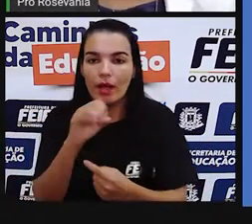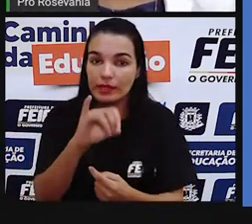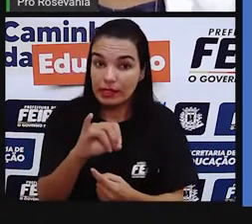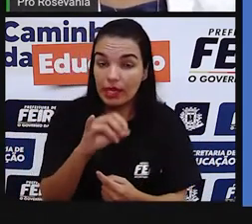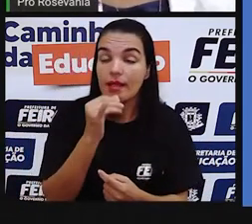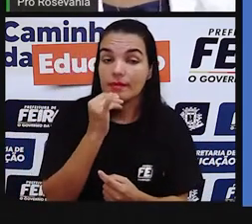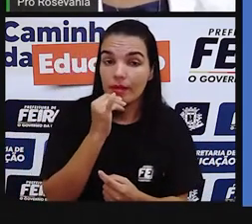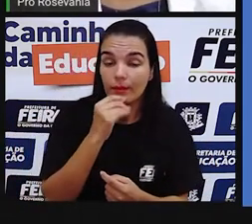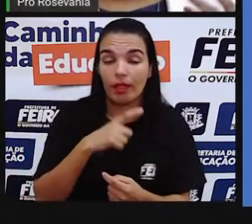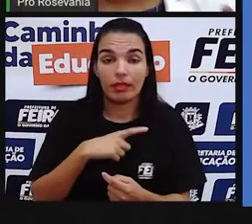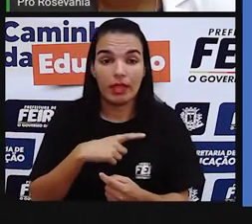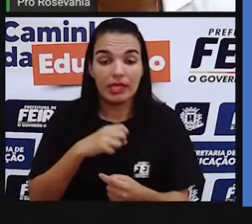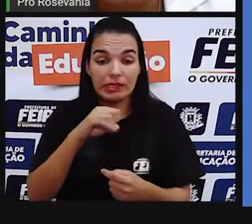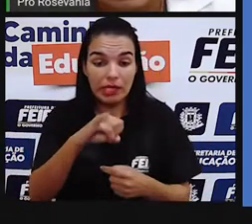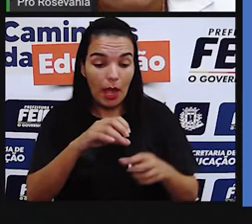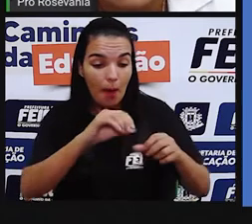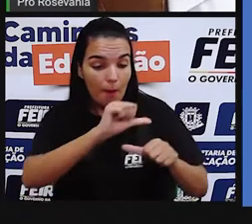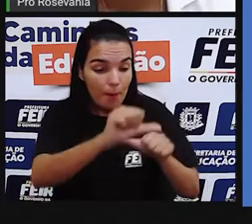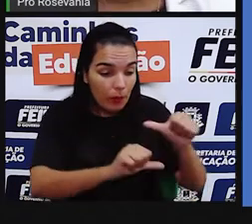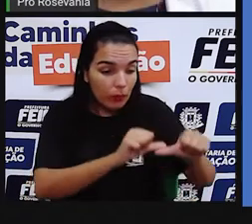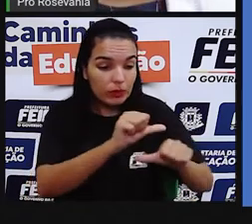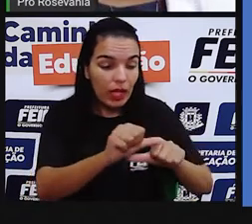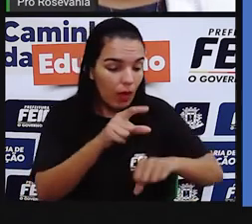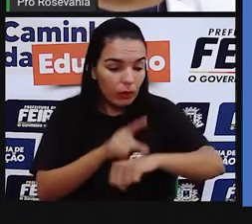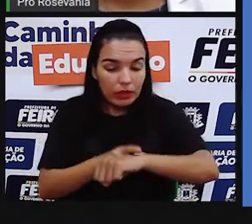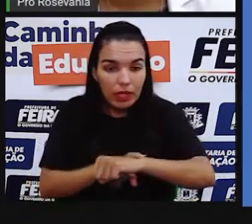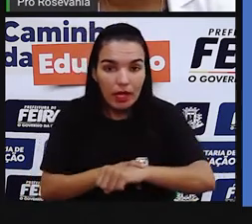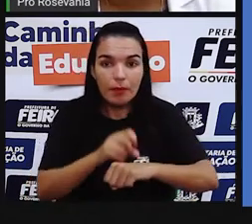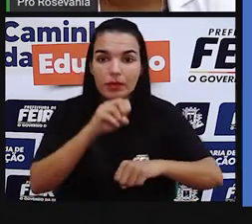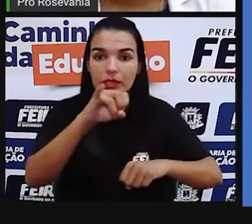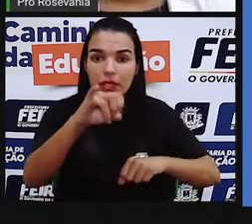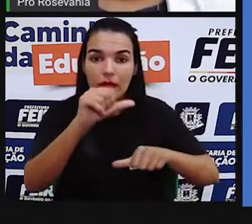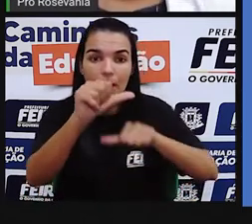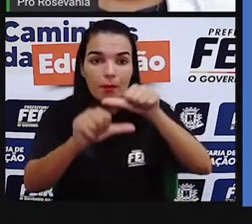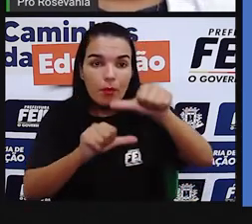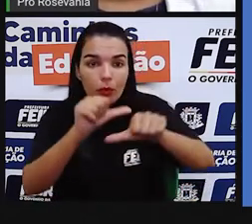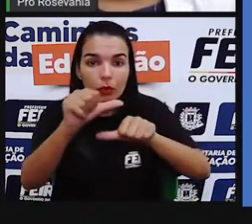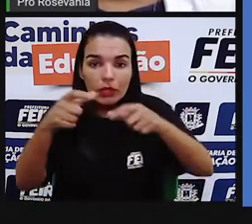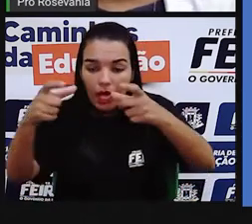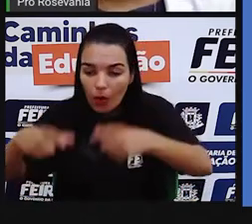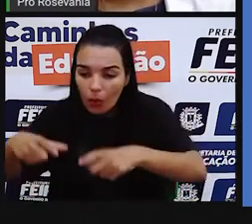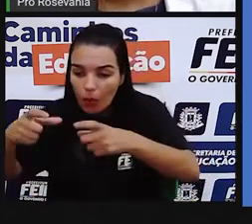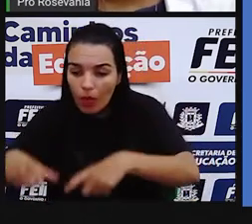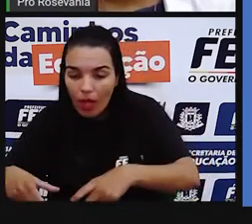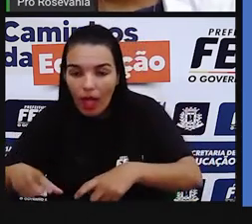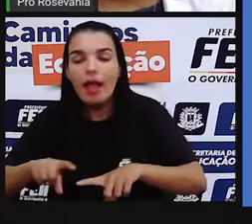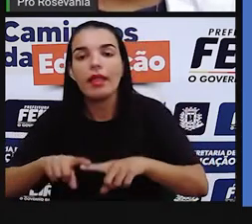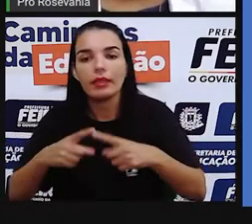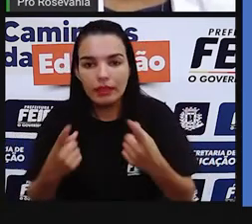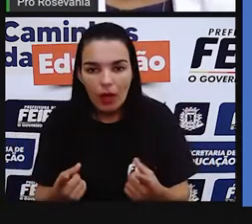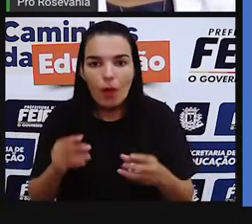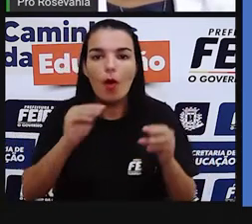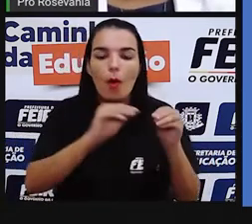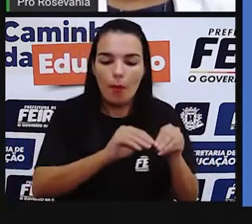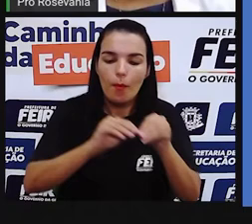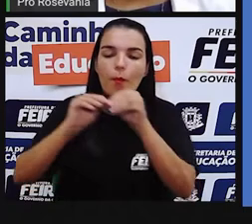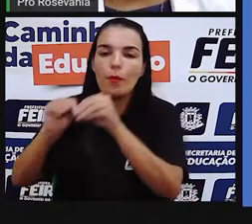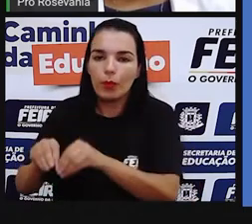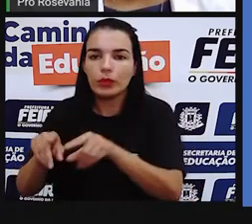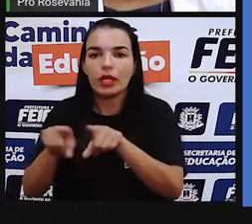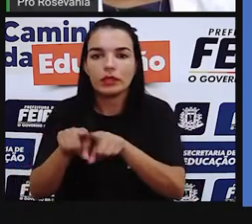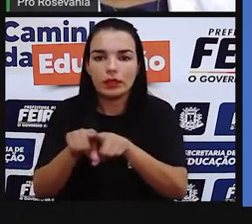Mudou o período, houve transformação no espaço, ela já faz uma nova avaliação ali naquele conjunto de pessoas.